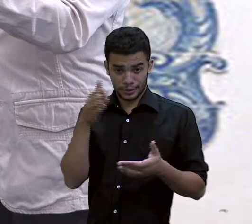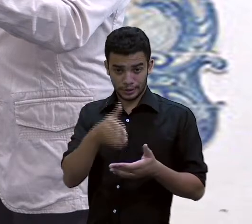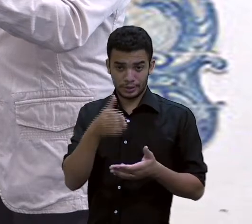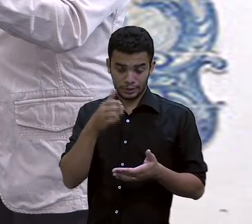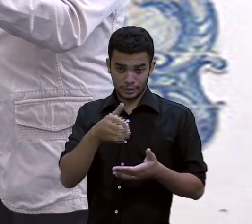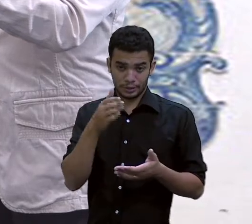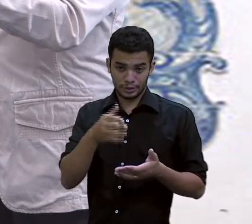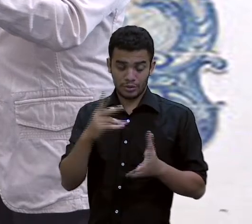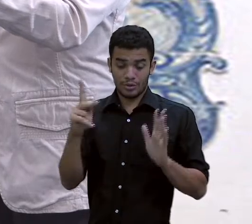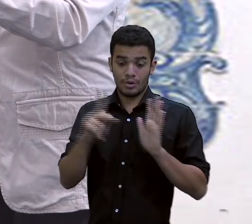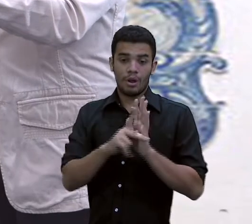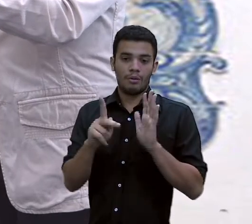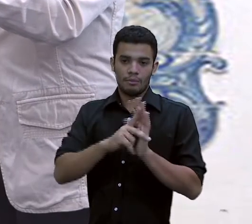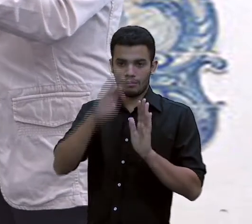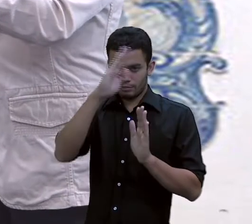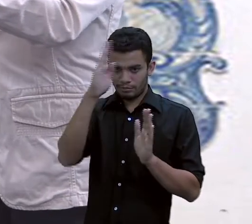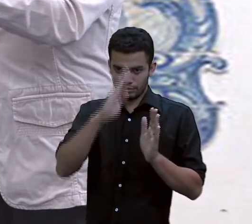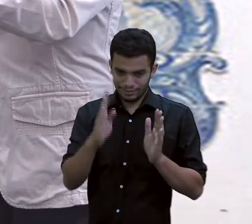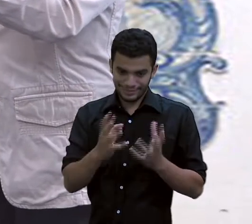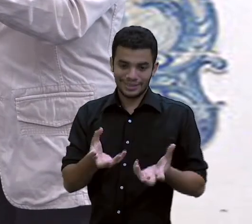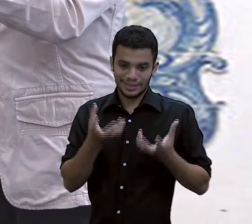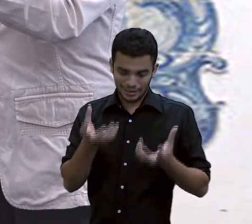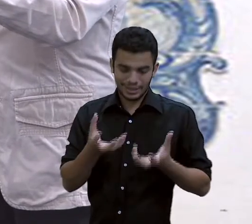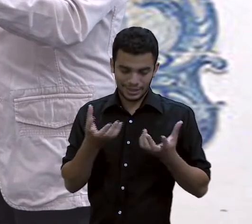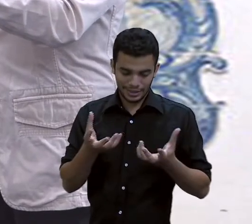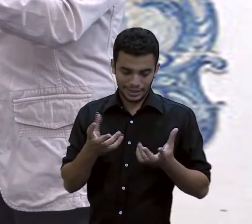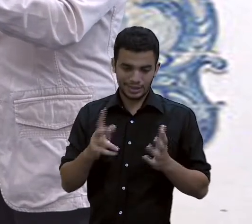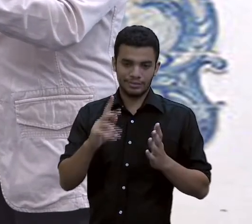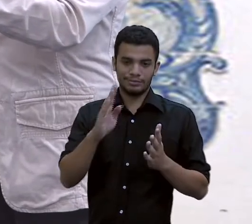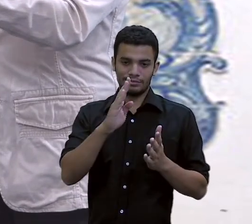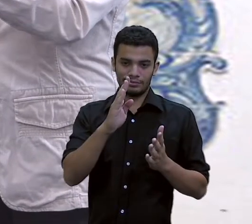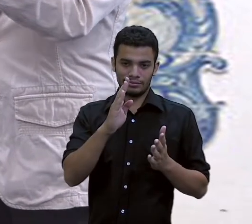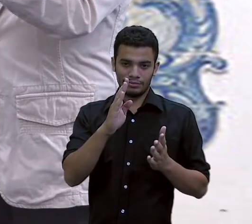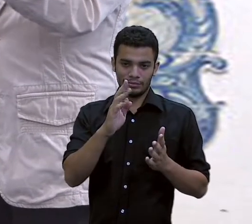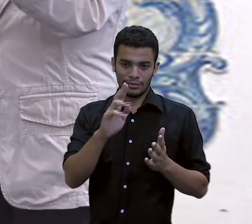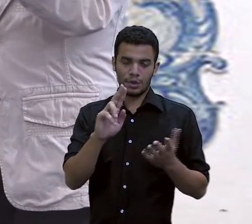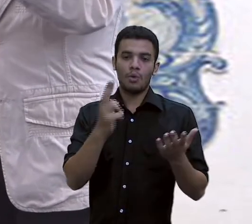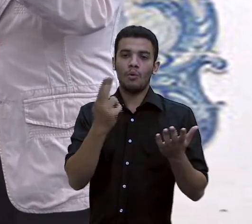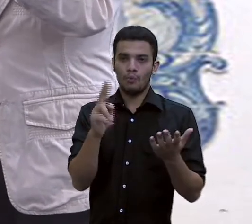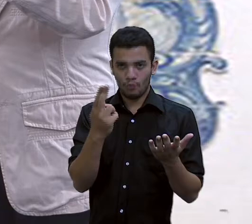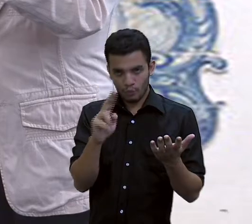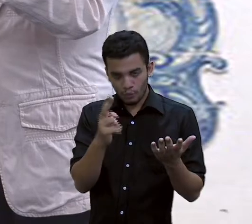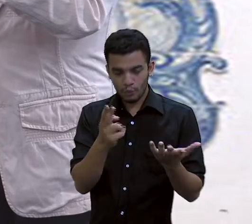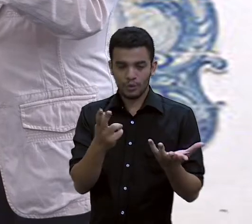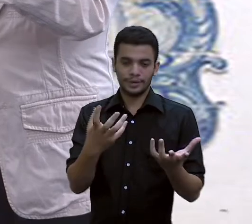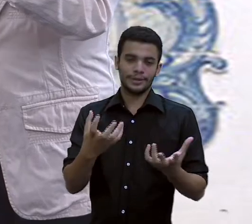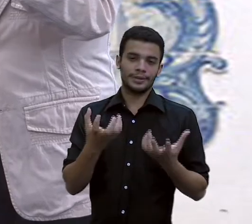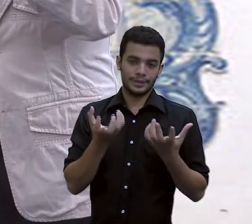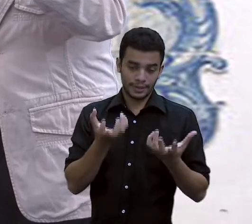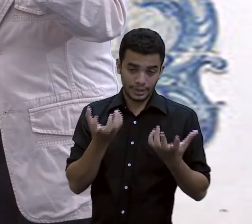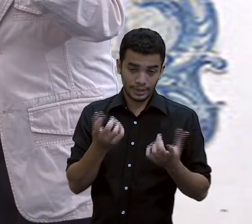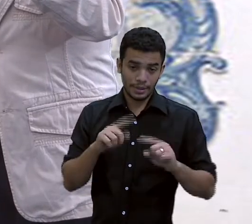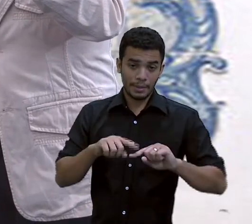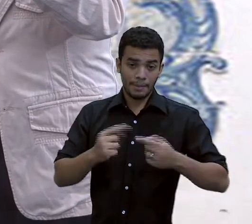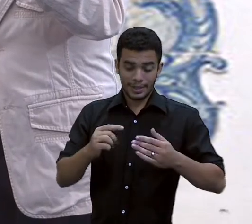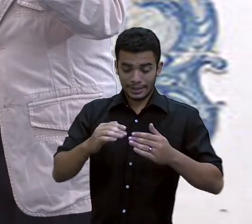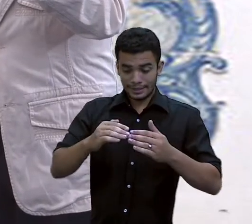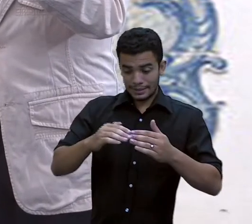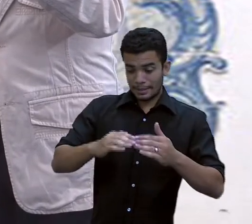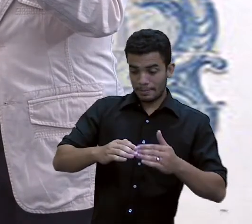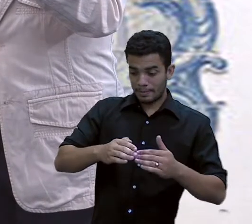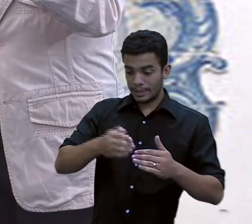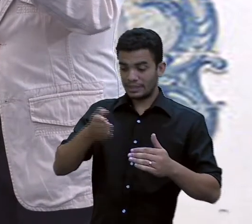os lusitanos estabelecidos no Brasil, queriam dominar essa região, mas de